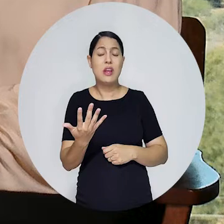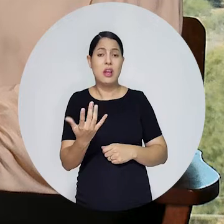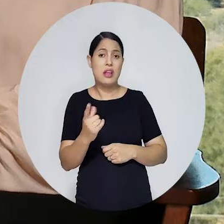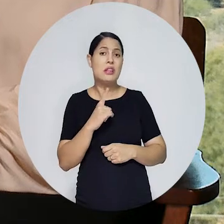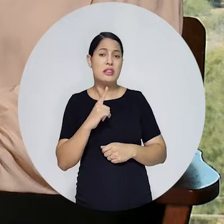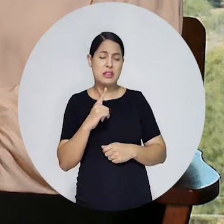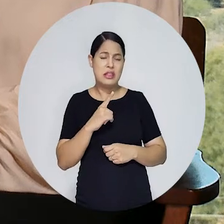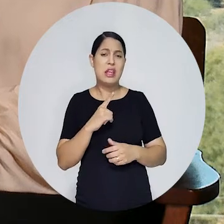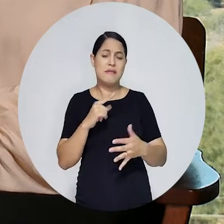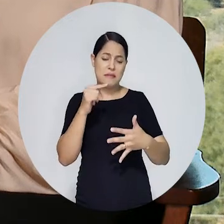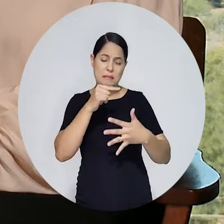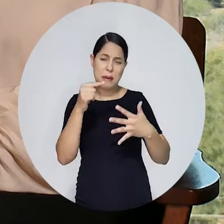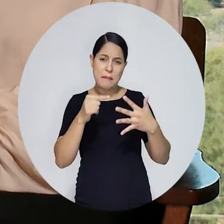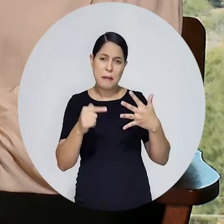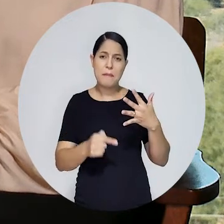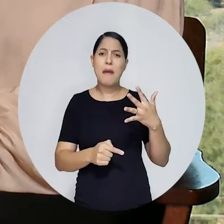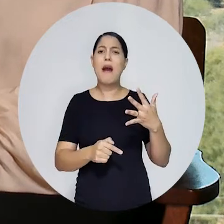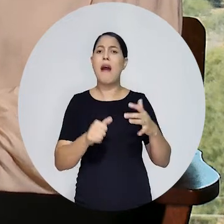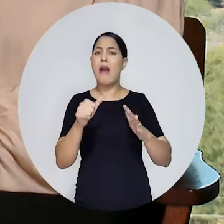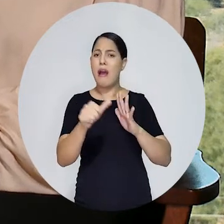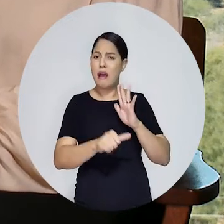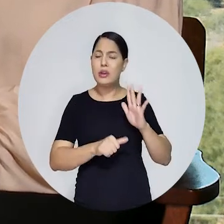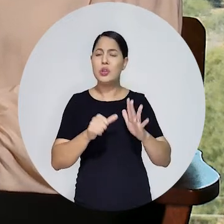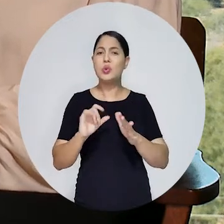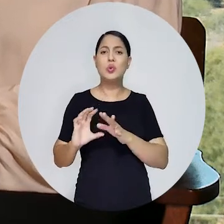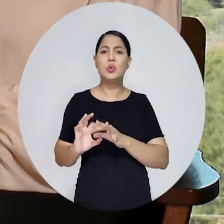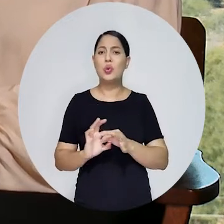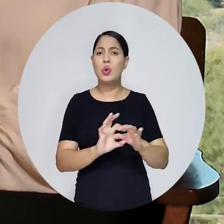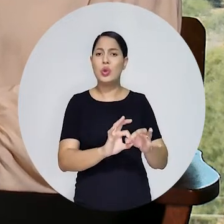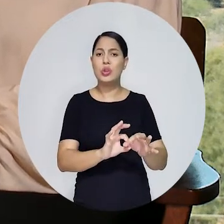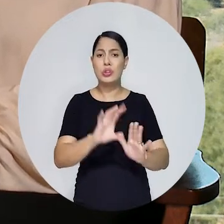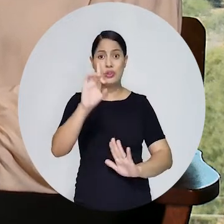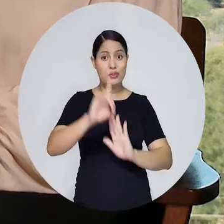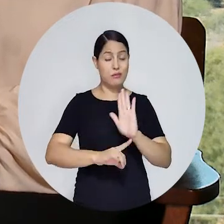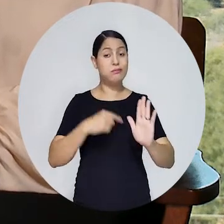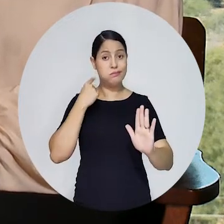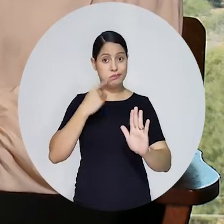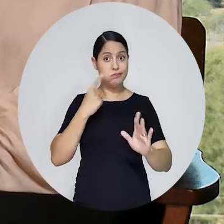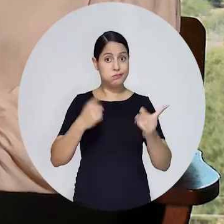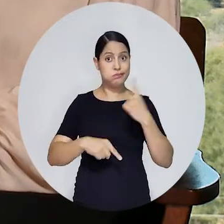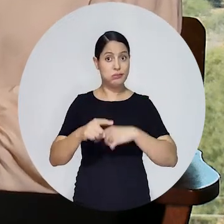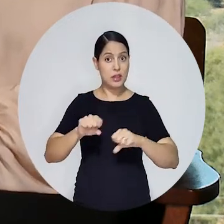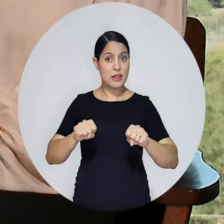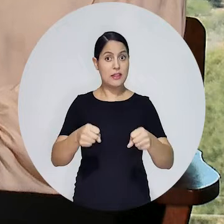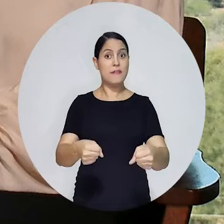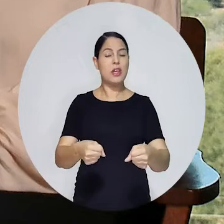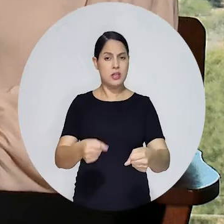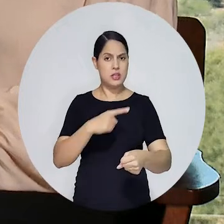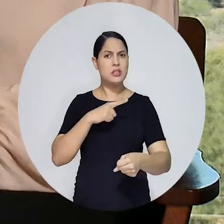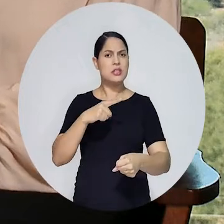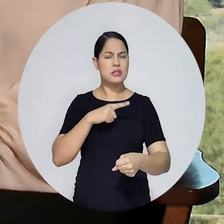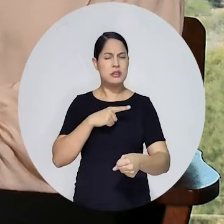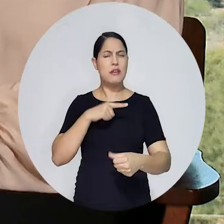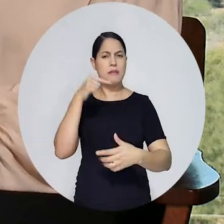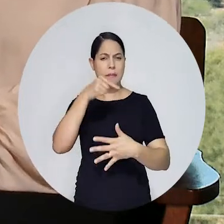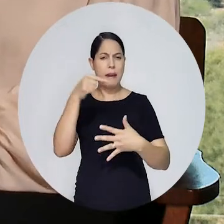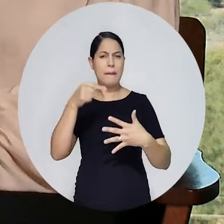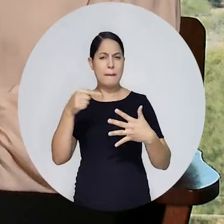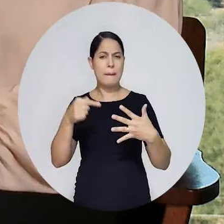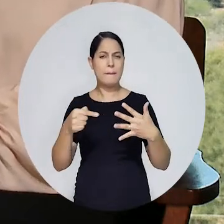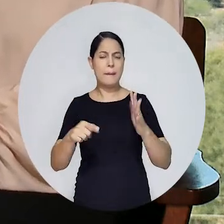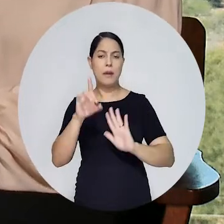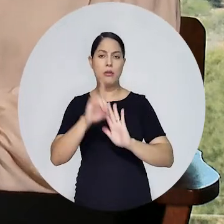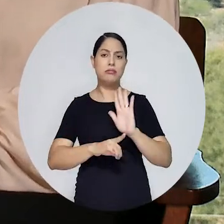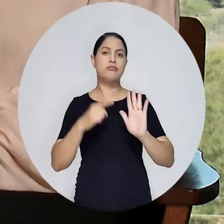alterações deram um sobressalto na defesa das nossas prerrogativas. Houve uma ampliação